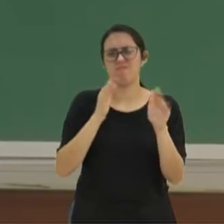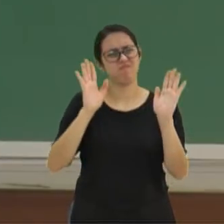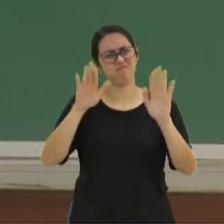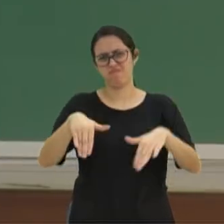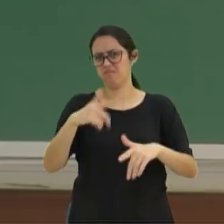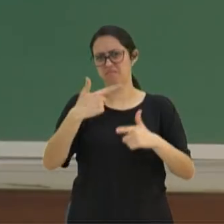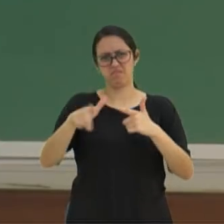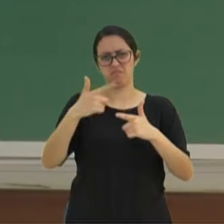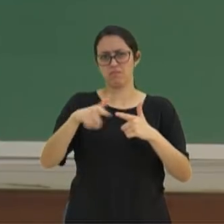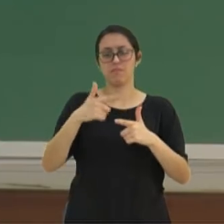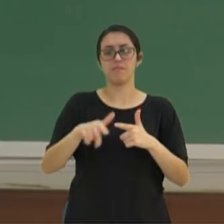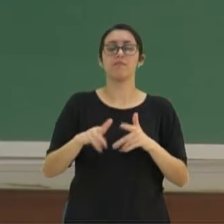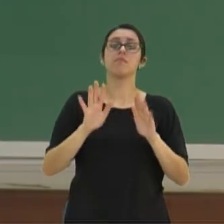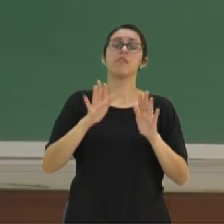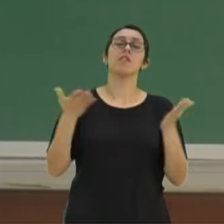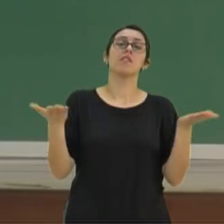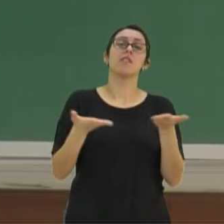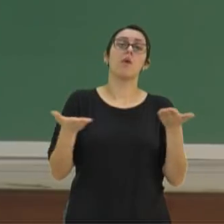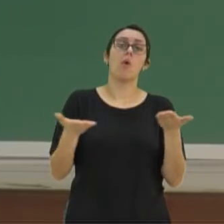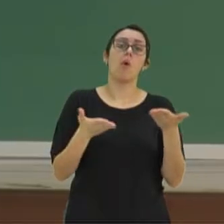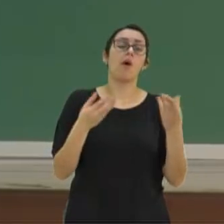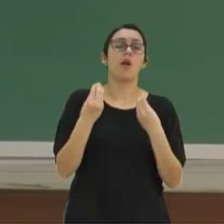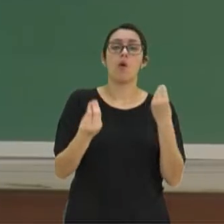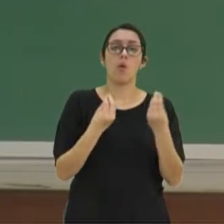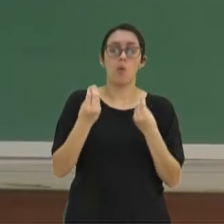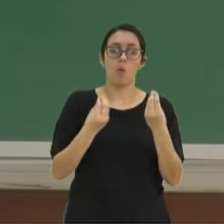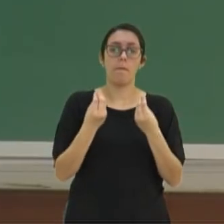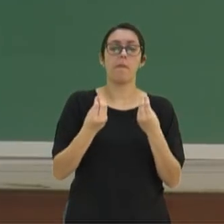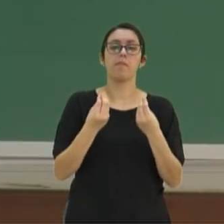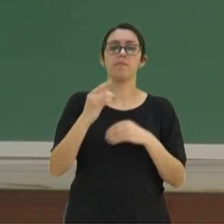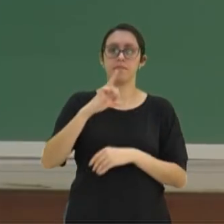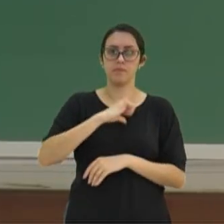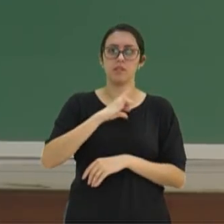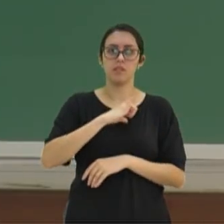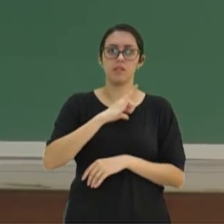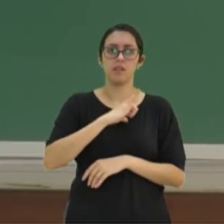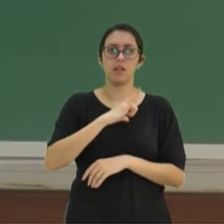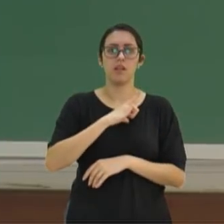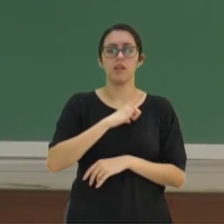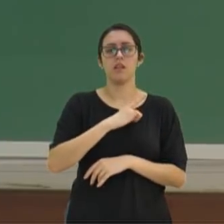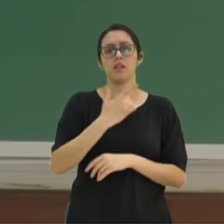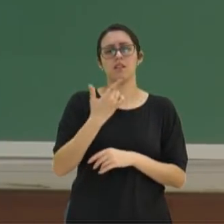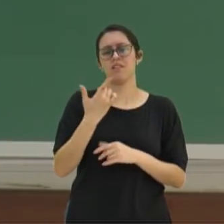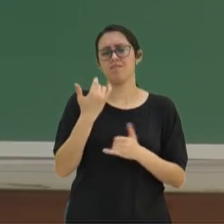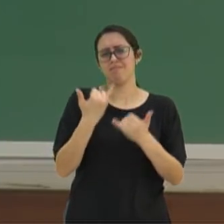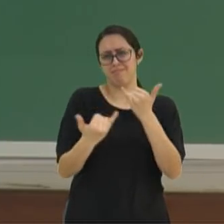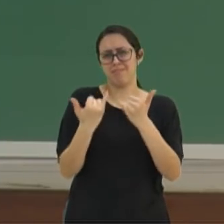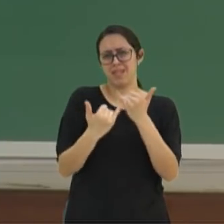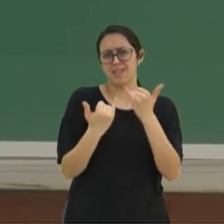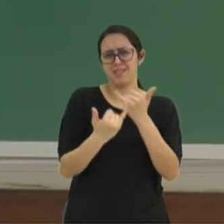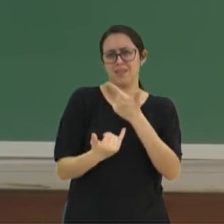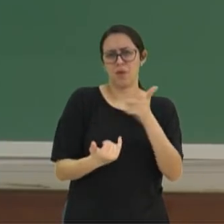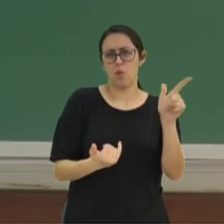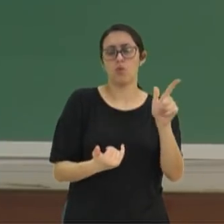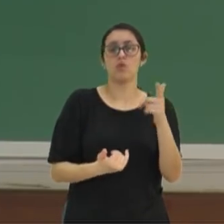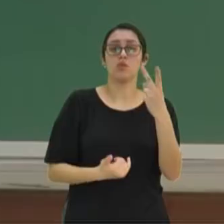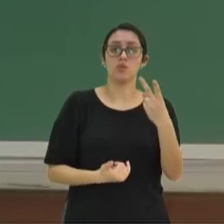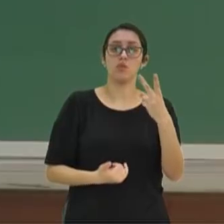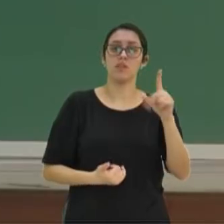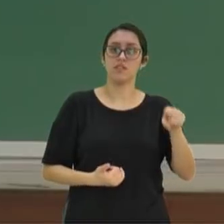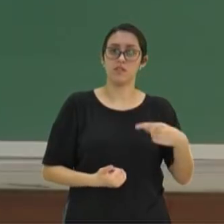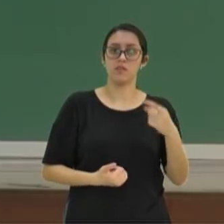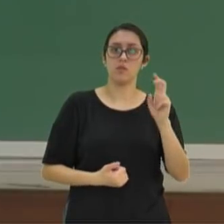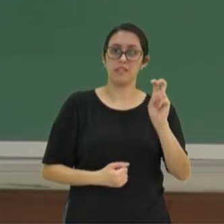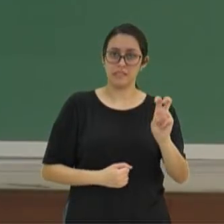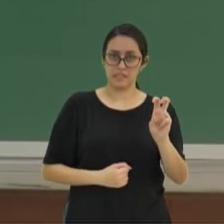Então, vou montar a proporção, são diretamente proporcionais, então é quase uma cópia da tabela. Então, 2,5 é o